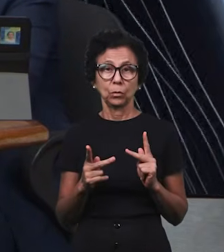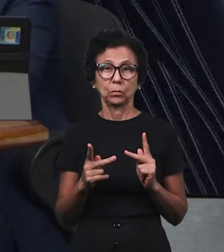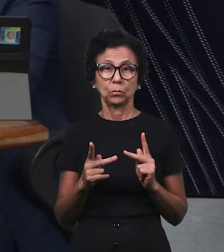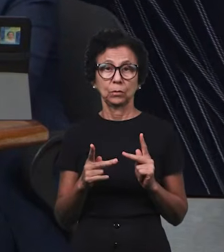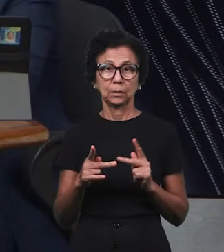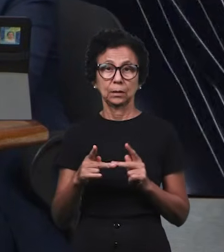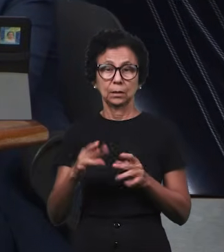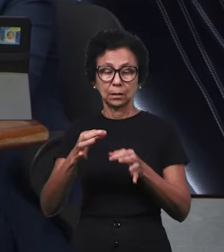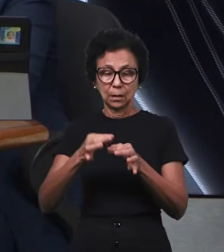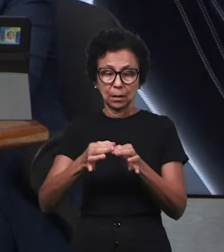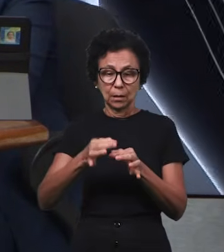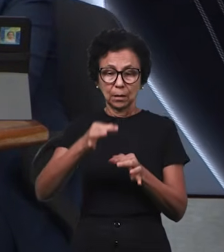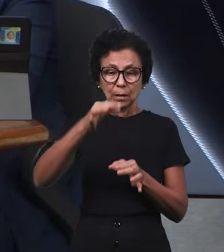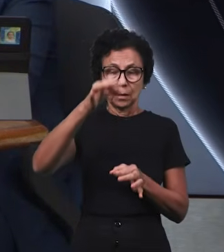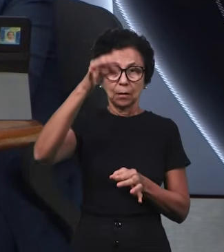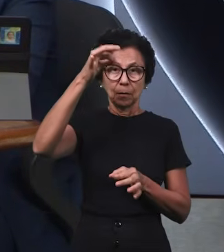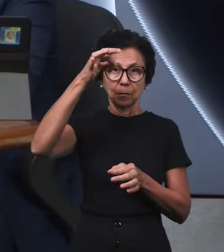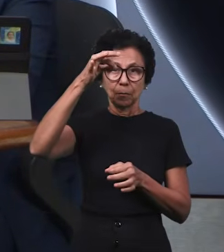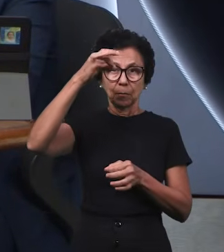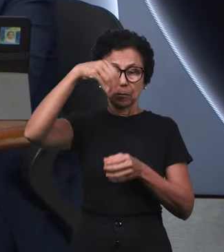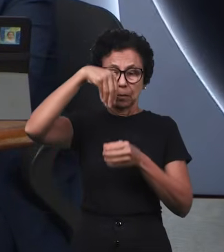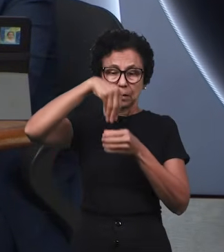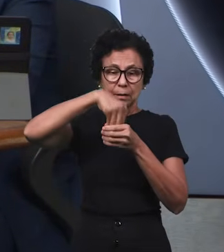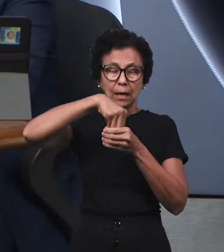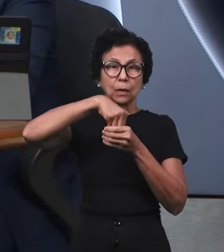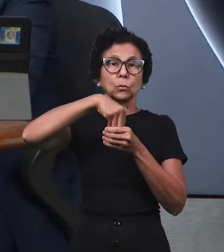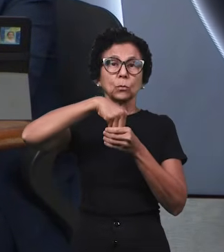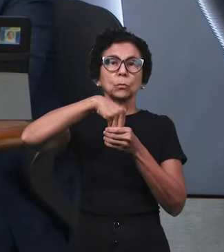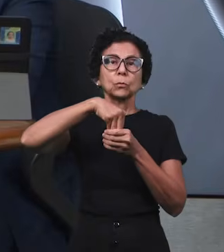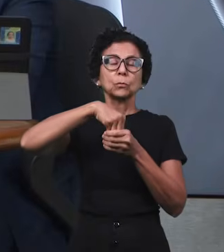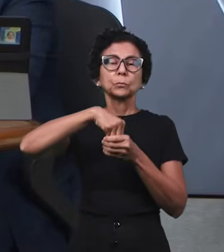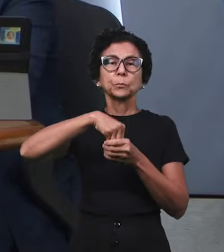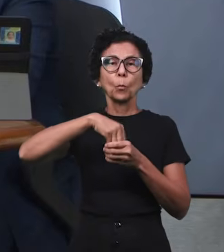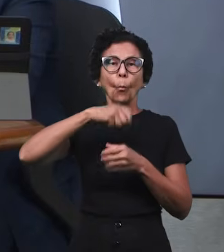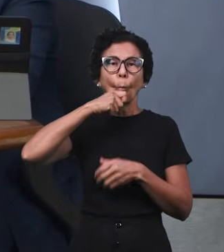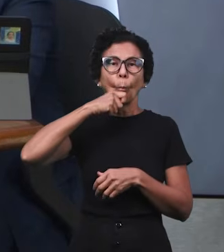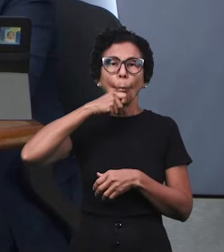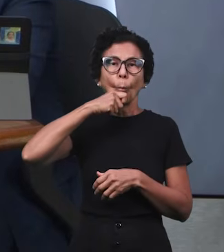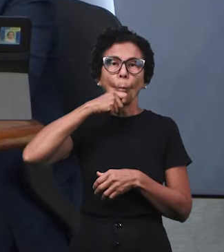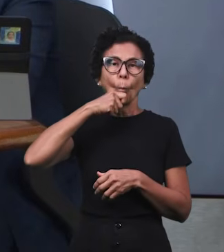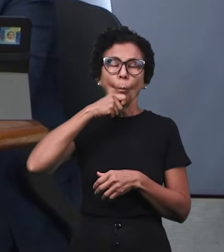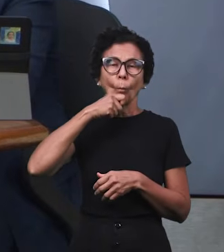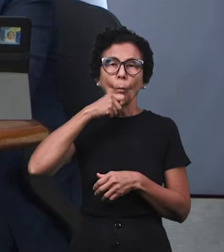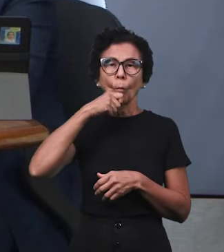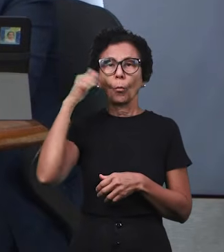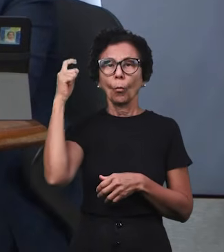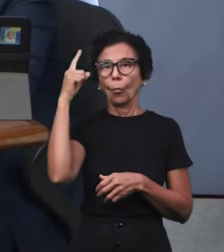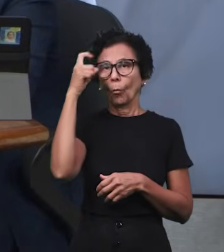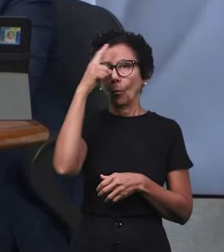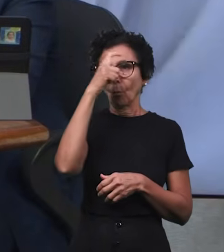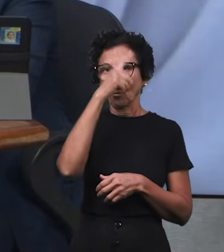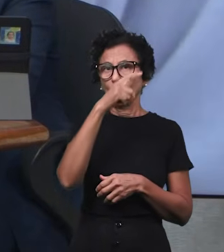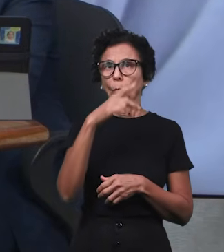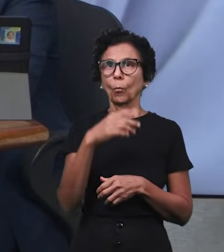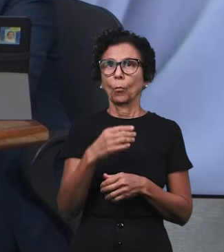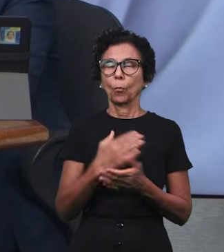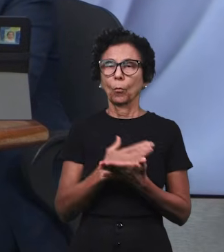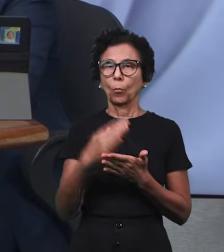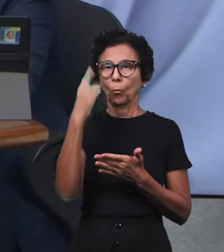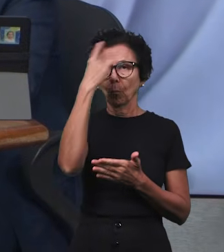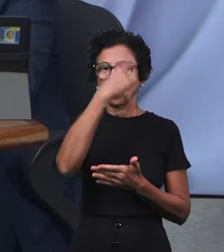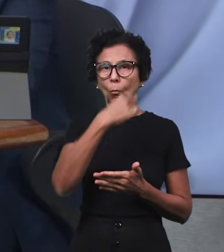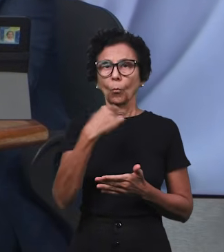Perfeito, E perfeito. se ele não for lá, se não for produzido, a gente tem uma dificuldade, vai ter uma anemia muito grave, né?